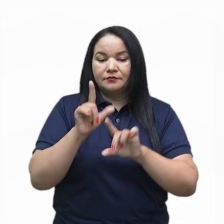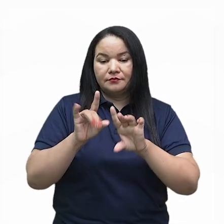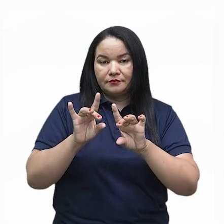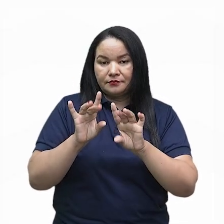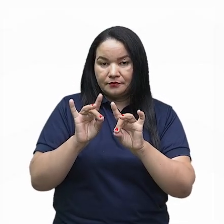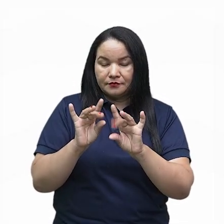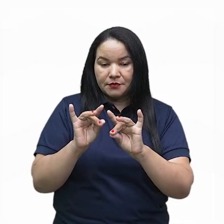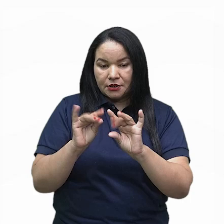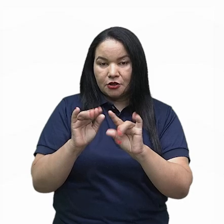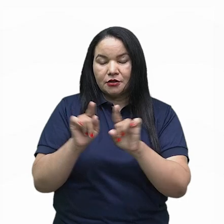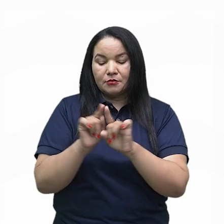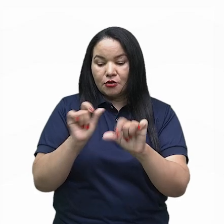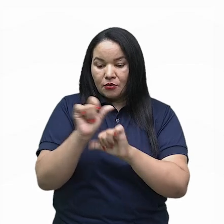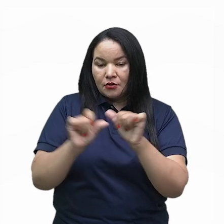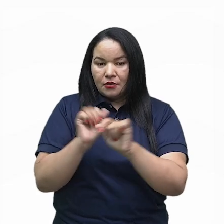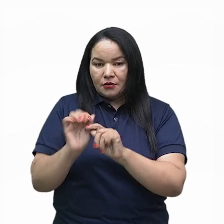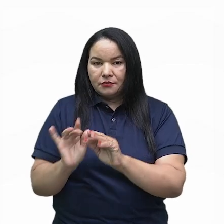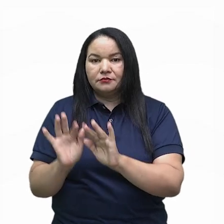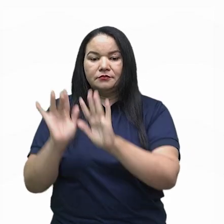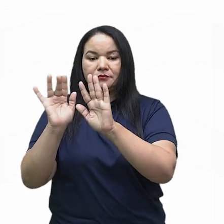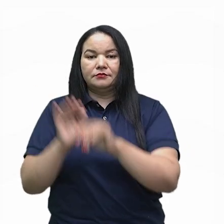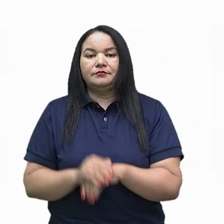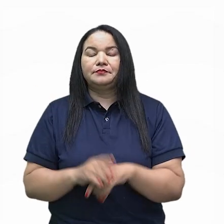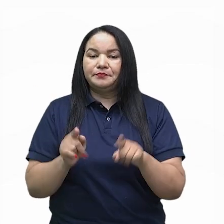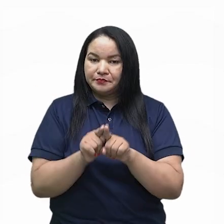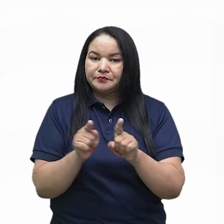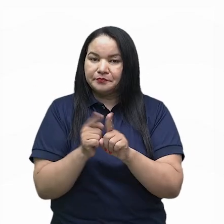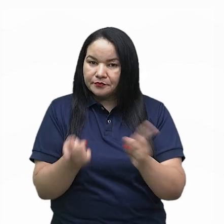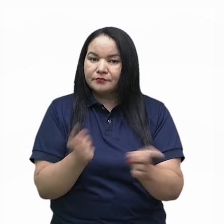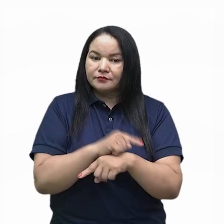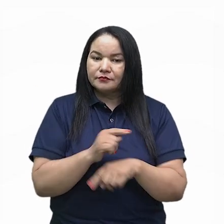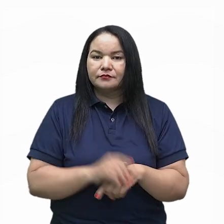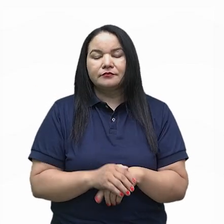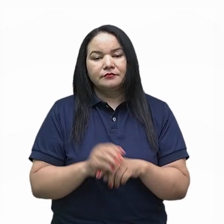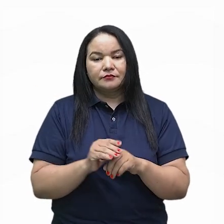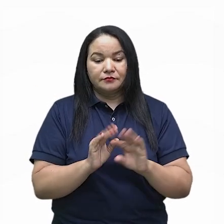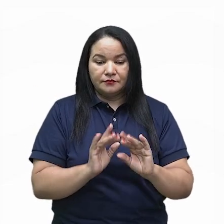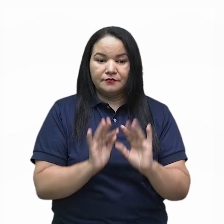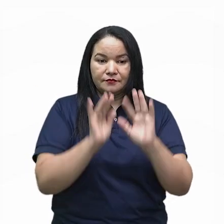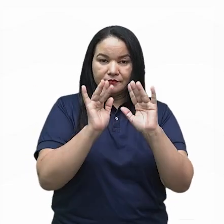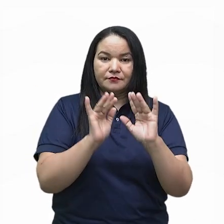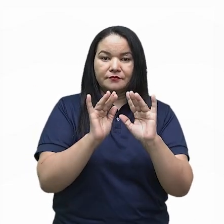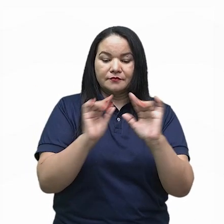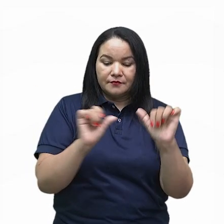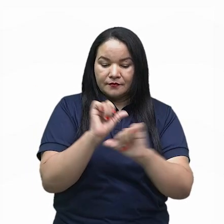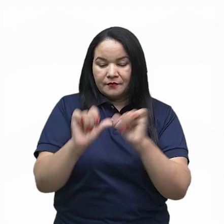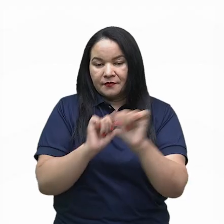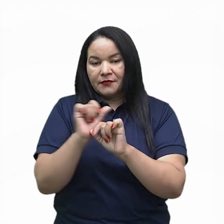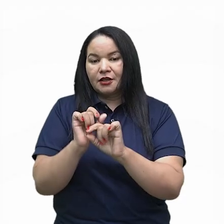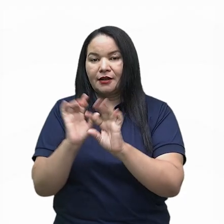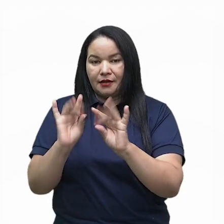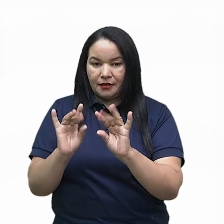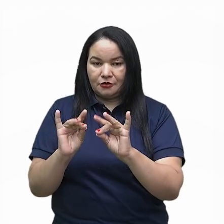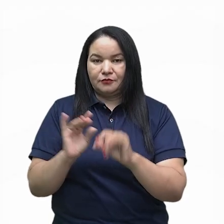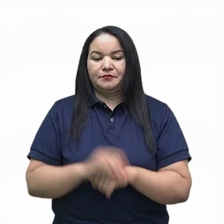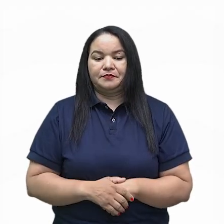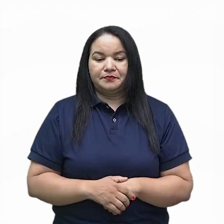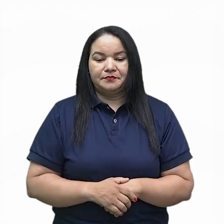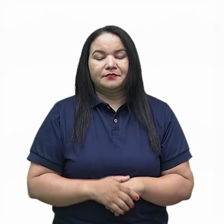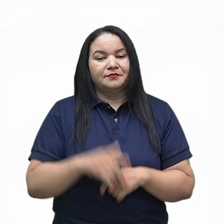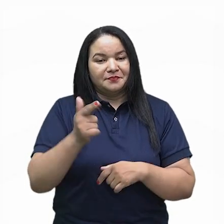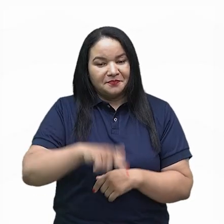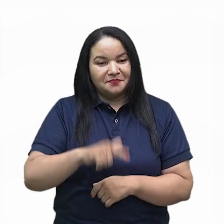em vapor. E o contrário também acontece. O vapor começa a se transformar em líquido, tá? Mais uma